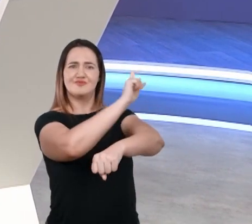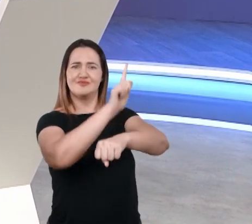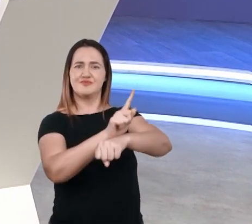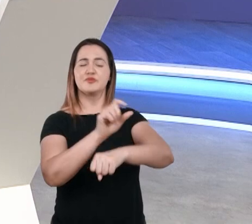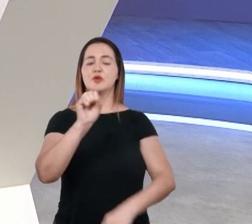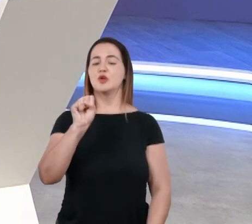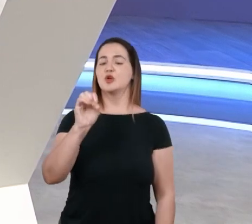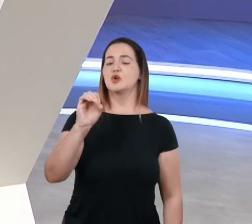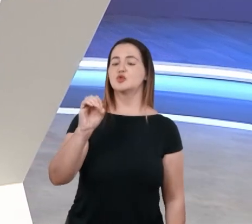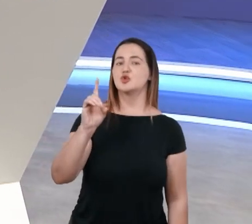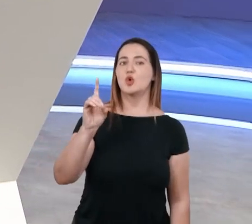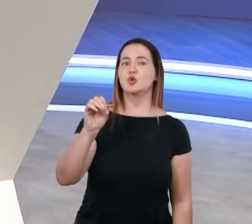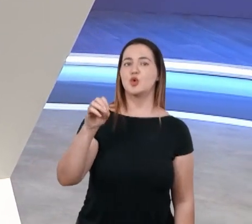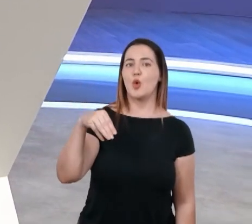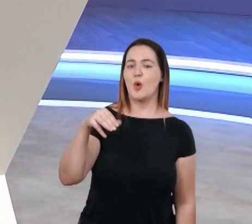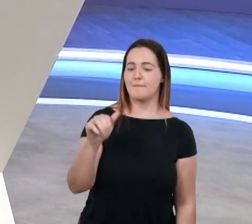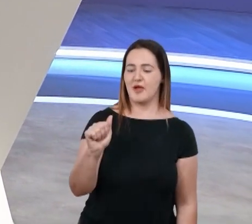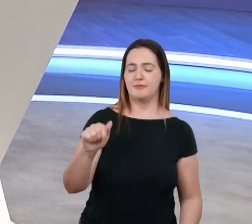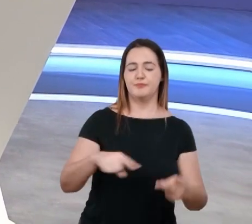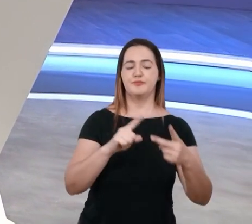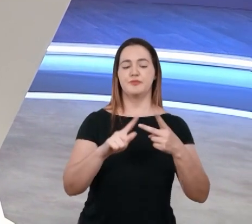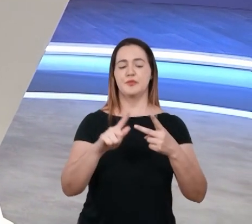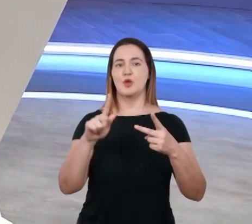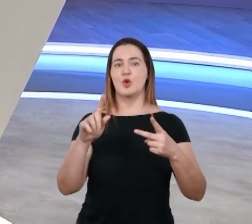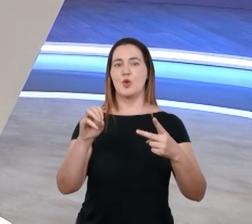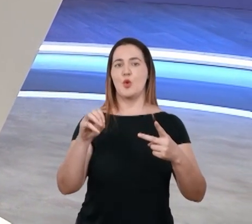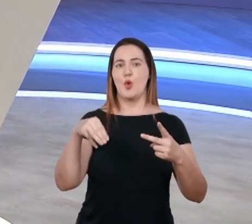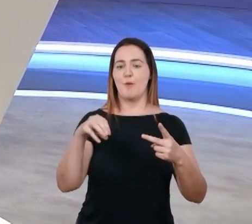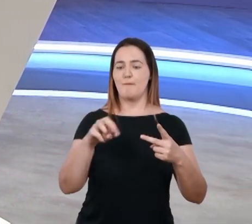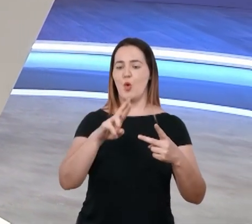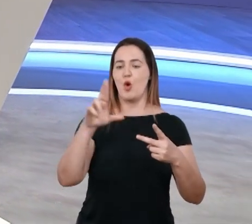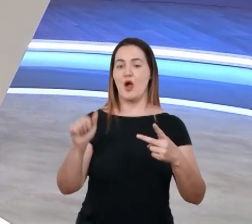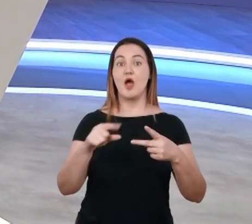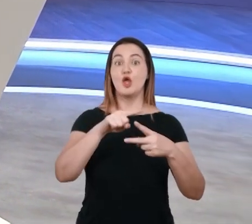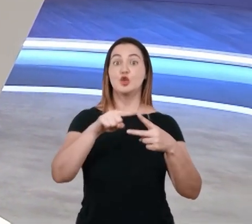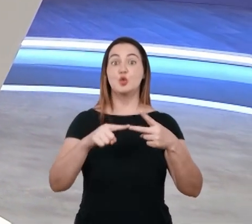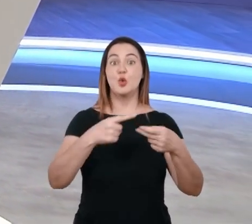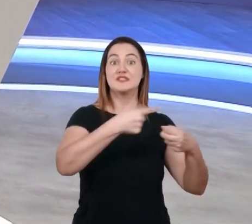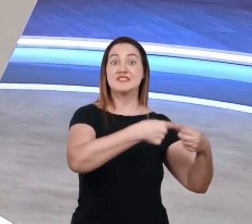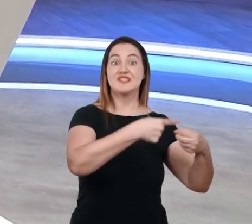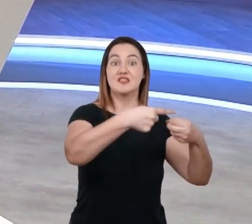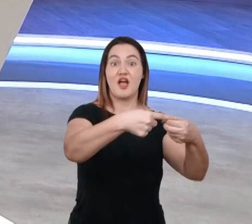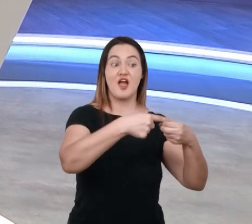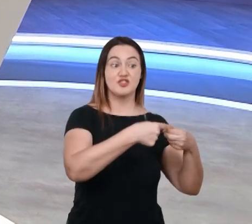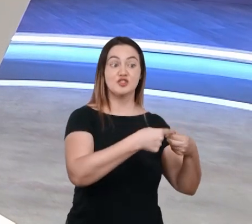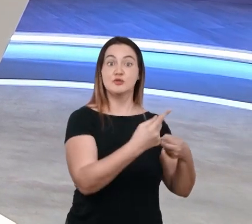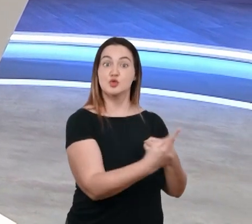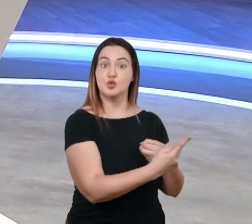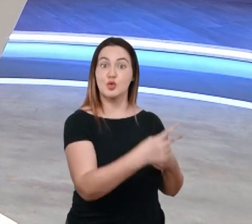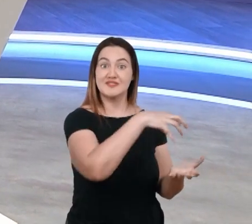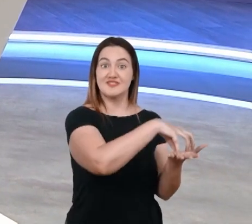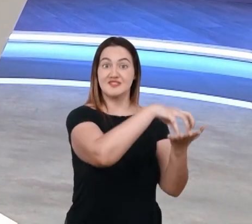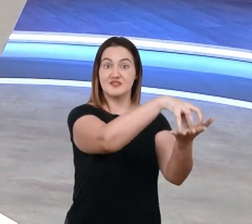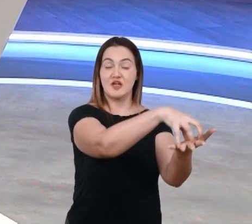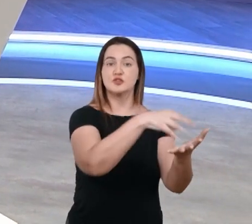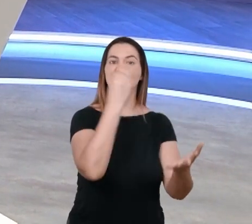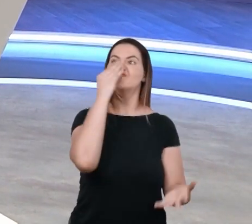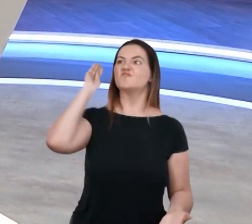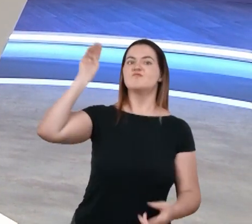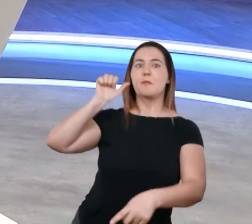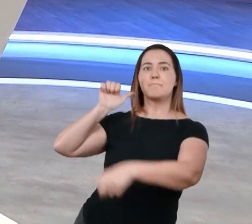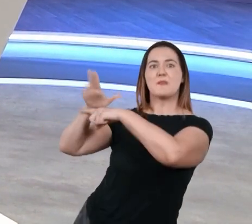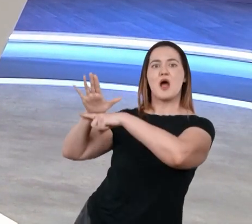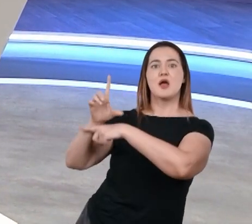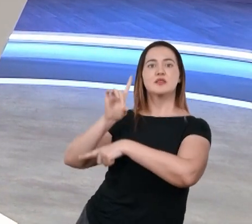Então, este fogo eterno que alcançou Sodoma e Gomorra tem a ver com o mesmo fogo eterno